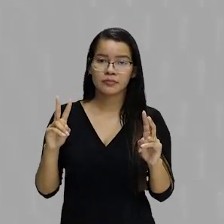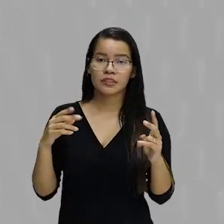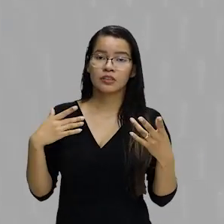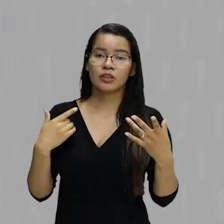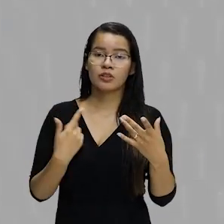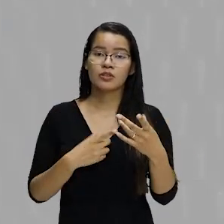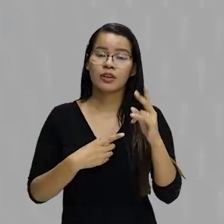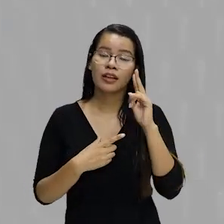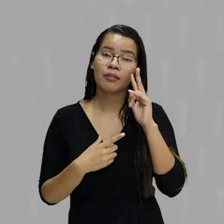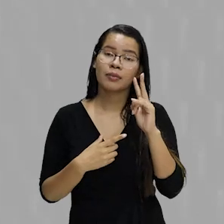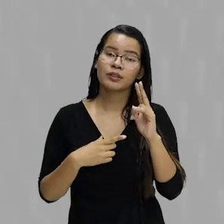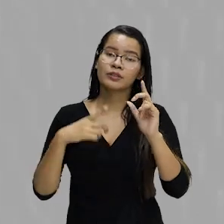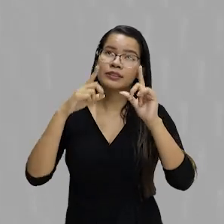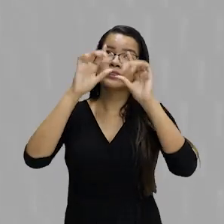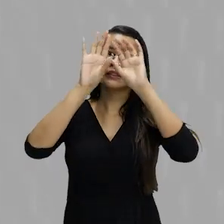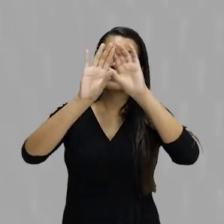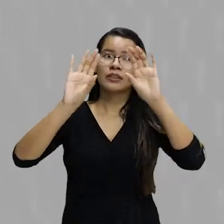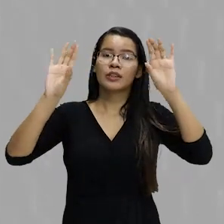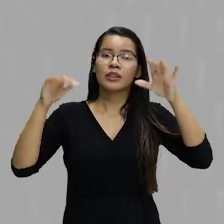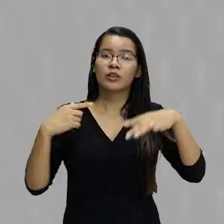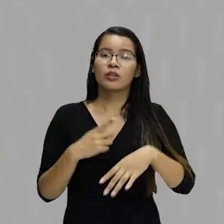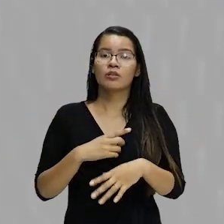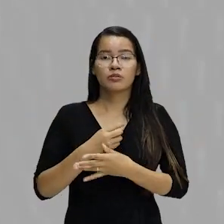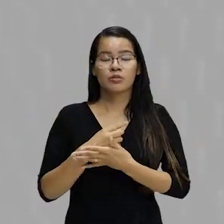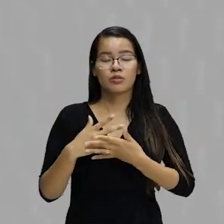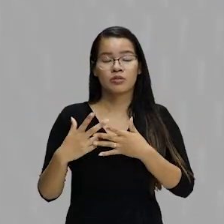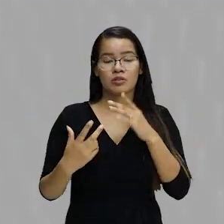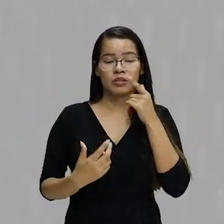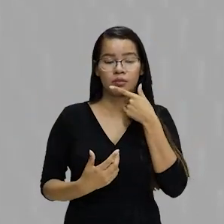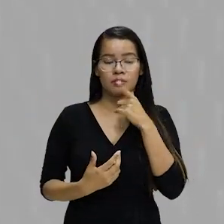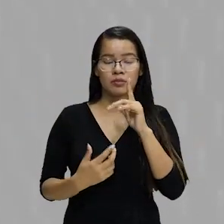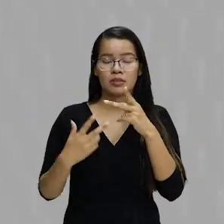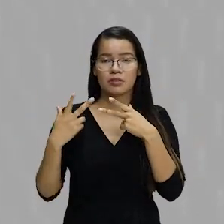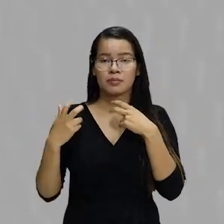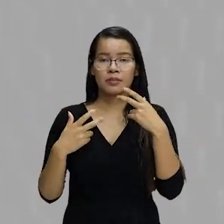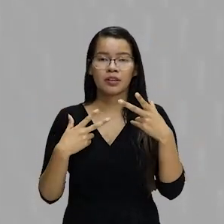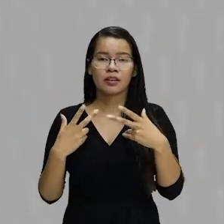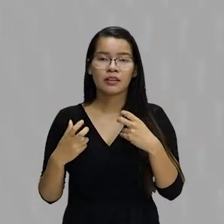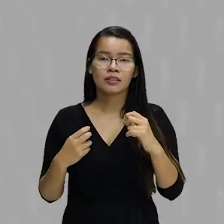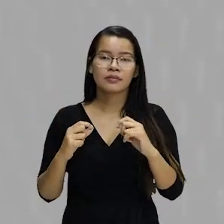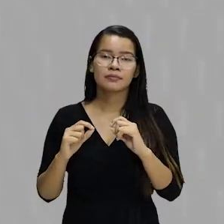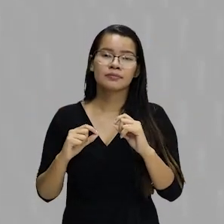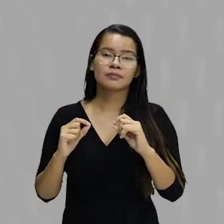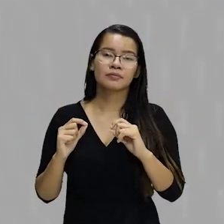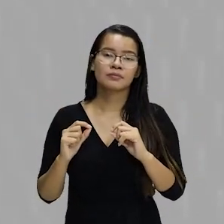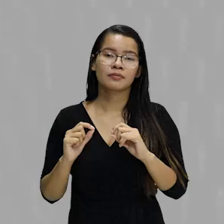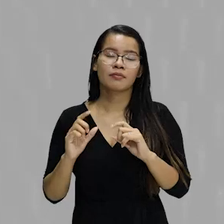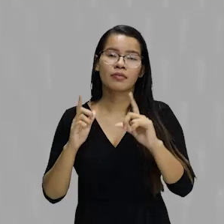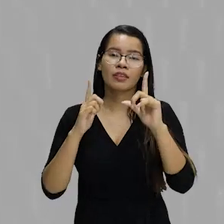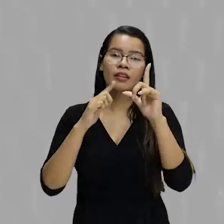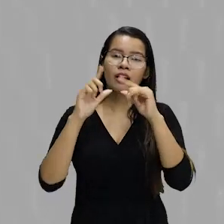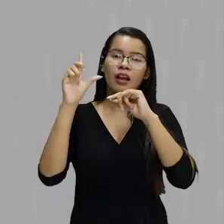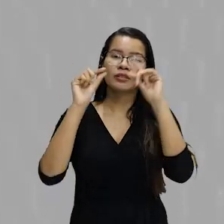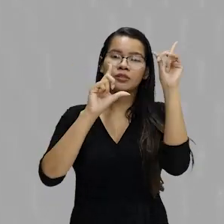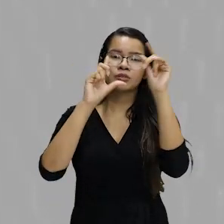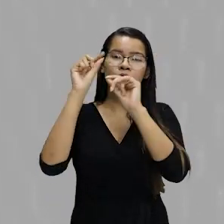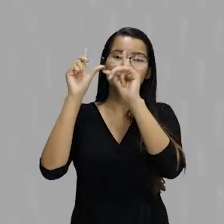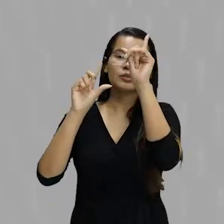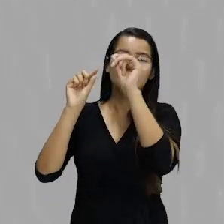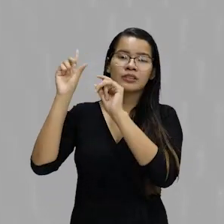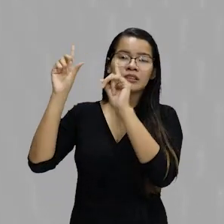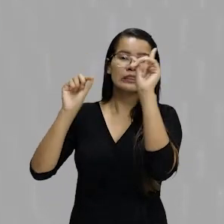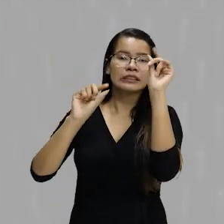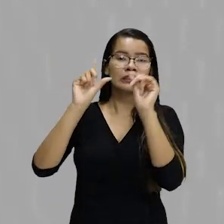olhava para o céu e a partir dali a gente conseguia perceber, né? E a galera antigamente conseguia perceber alguns astros e as